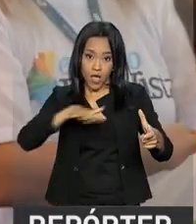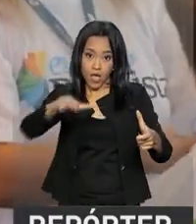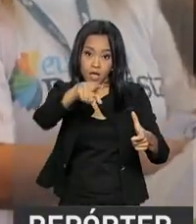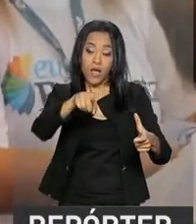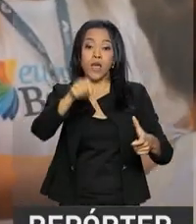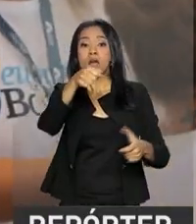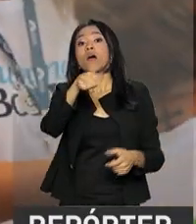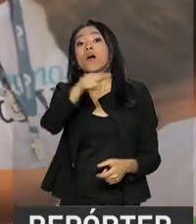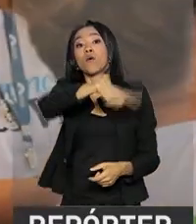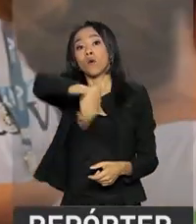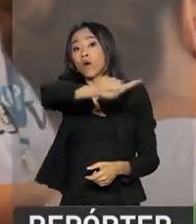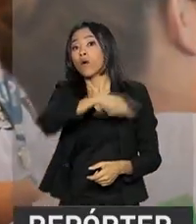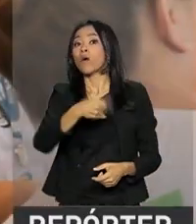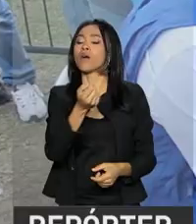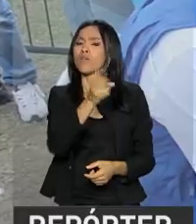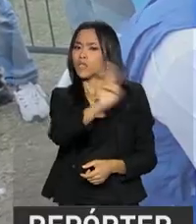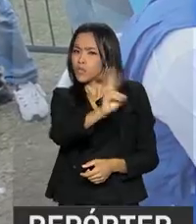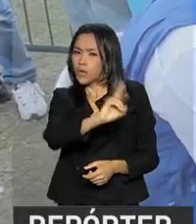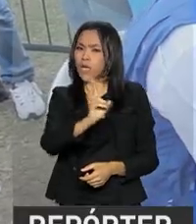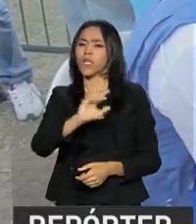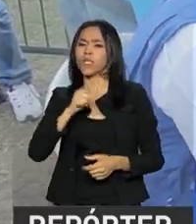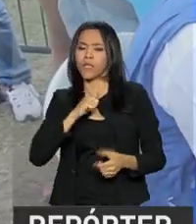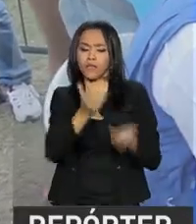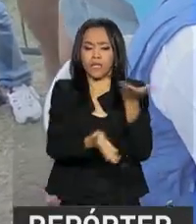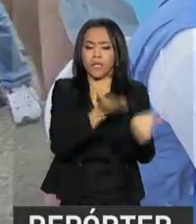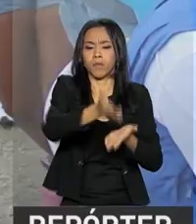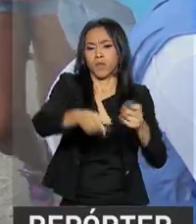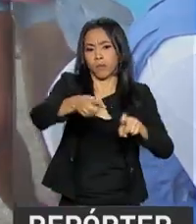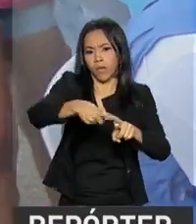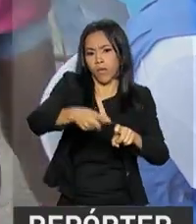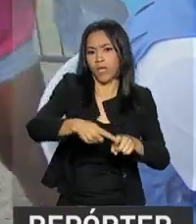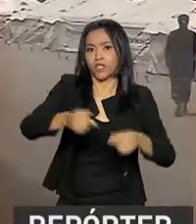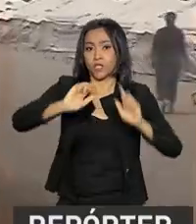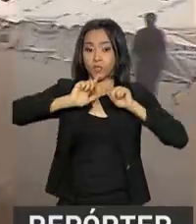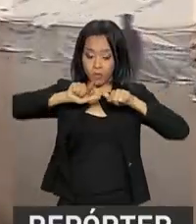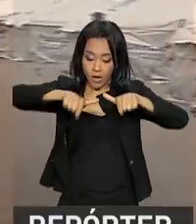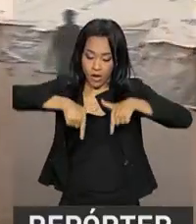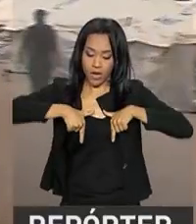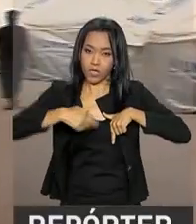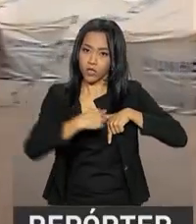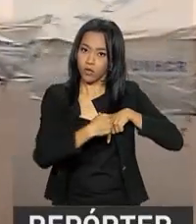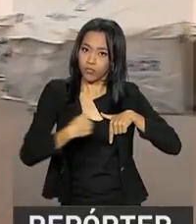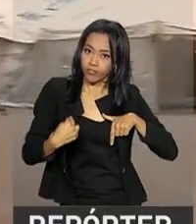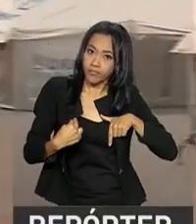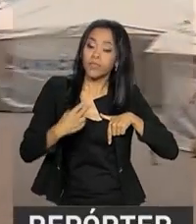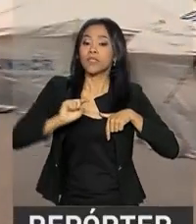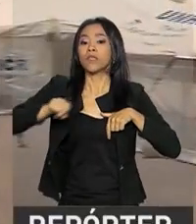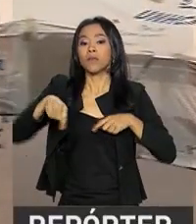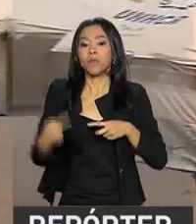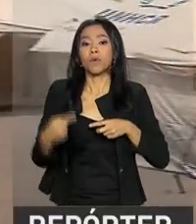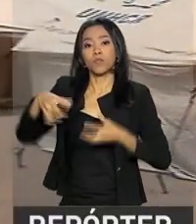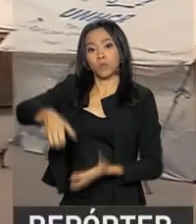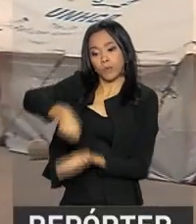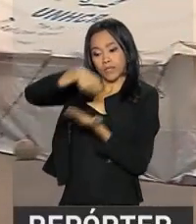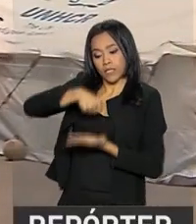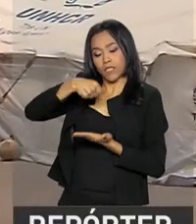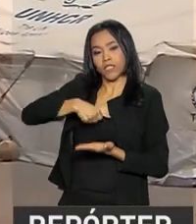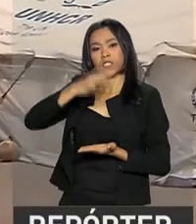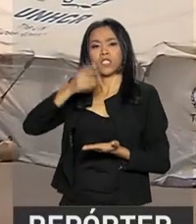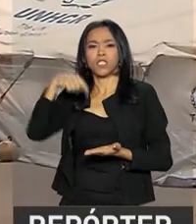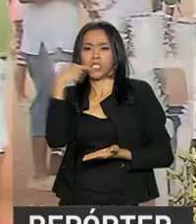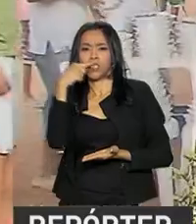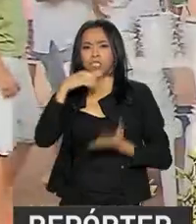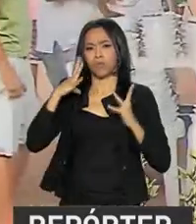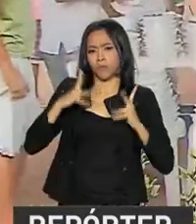passaram por exames médicos que receberão um crachá de identificação são em seguida receberão um kit de higiene pessoal e